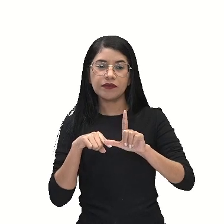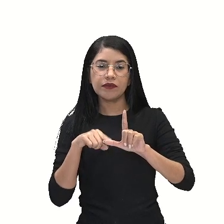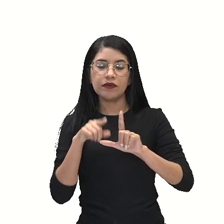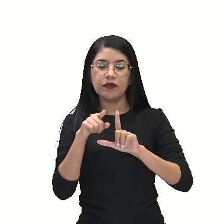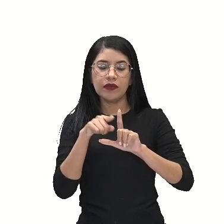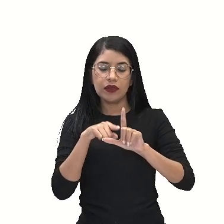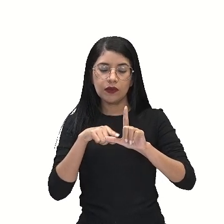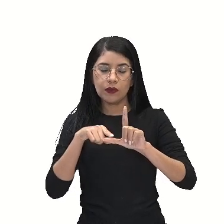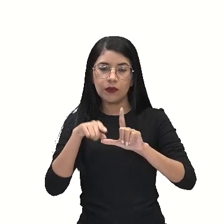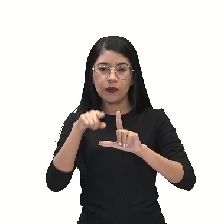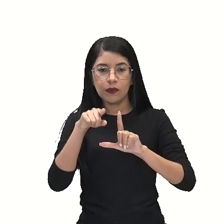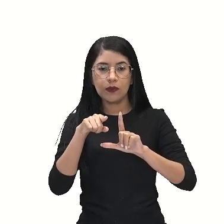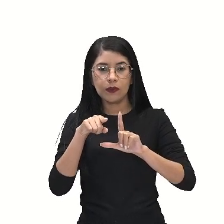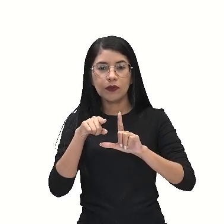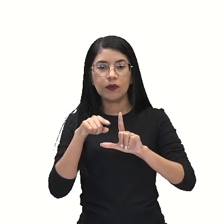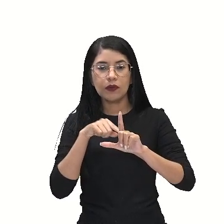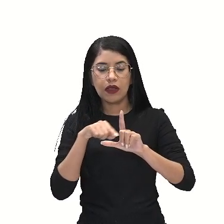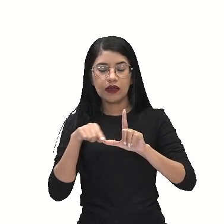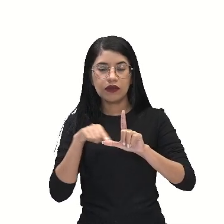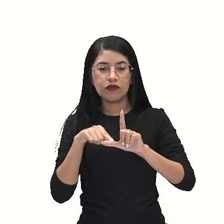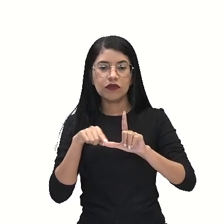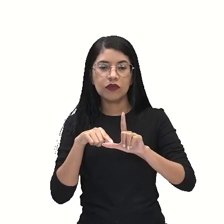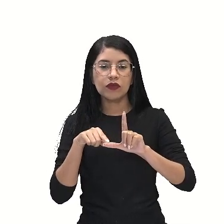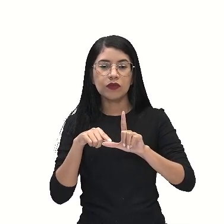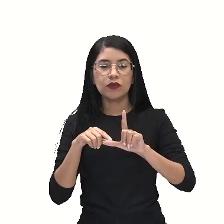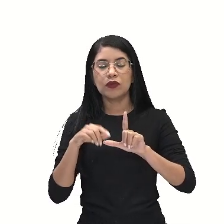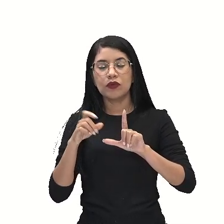o eixo.